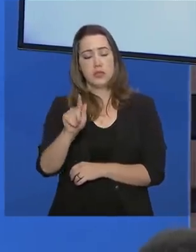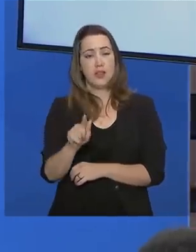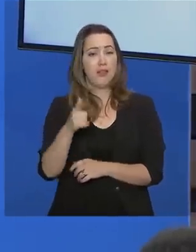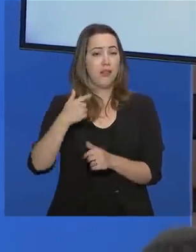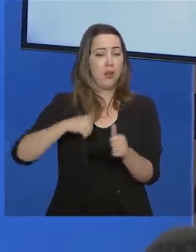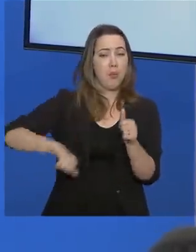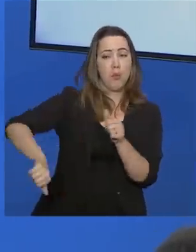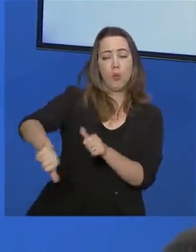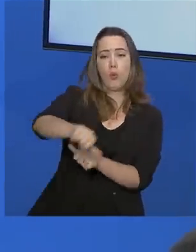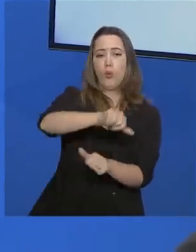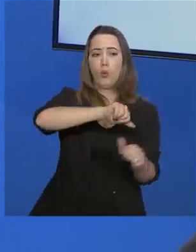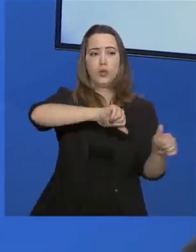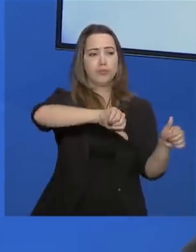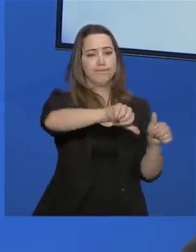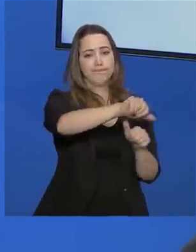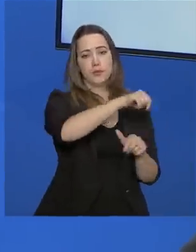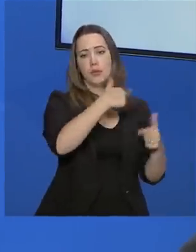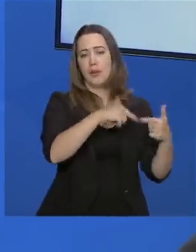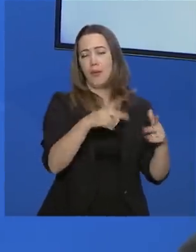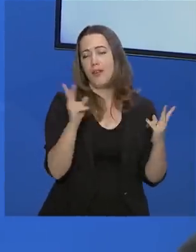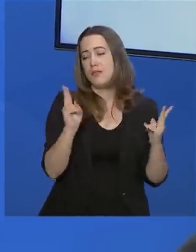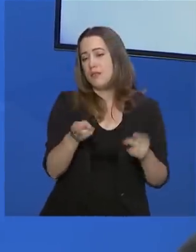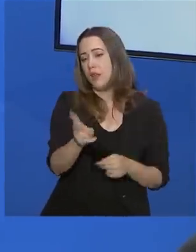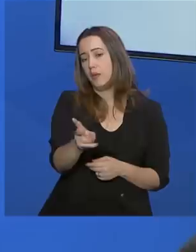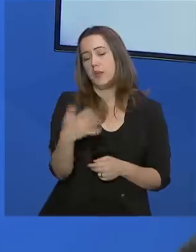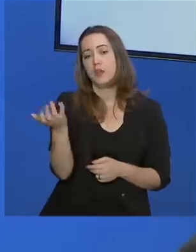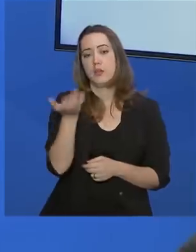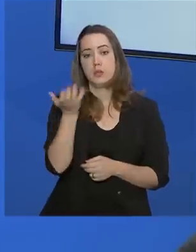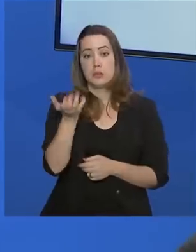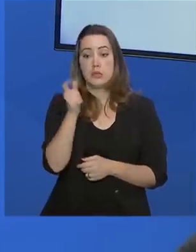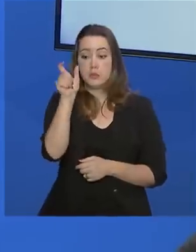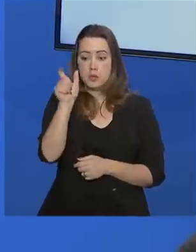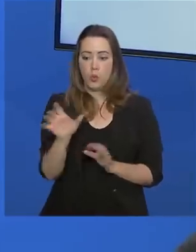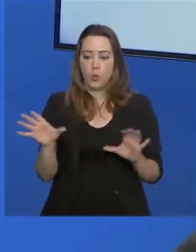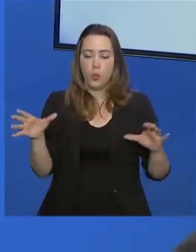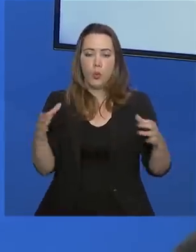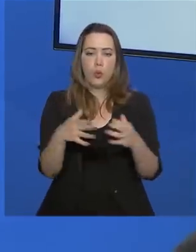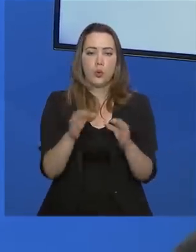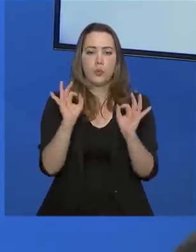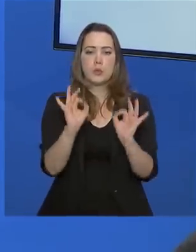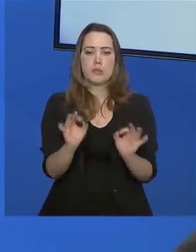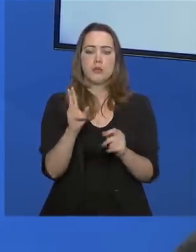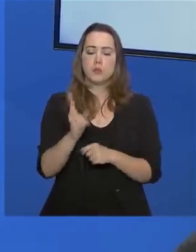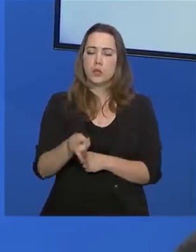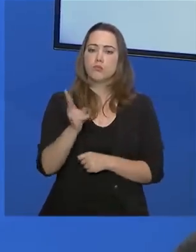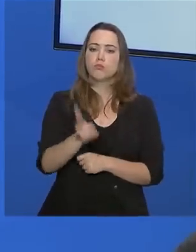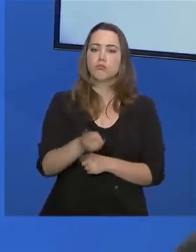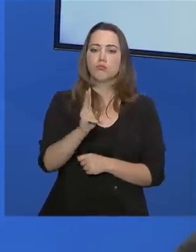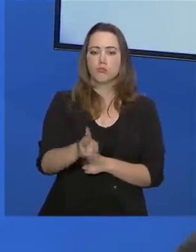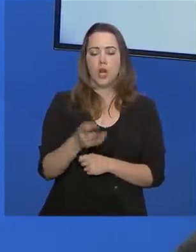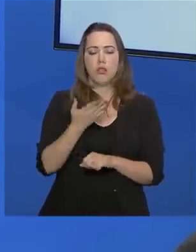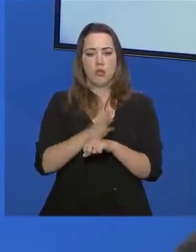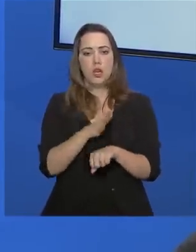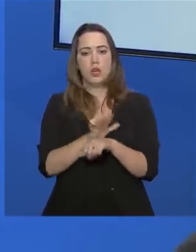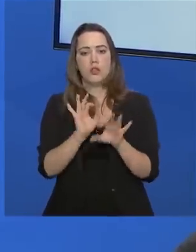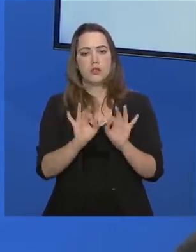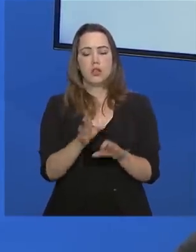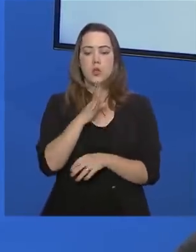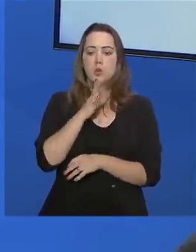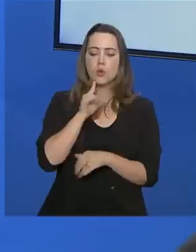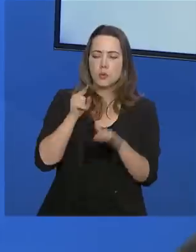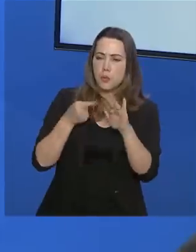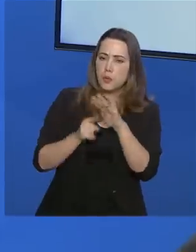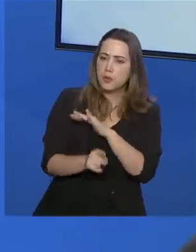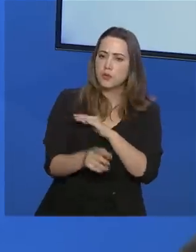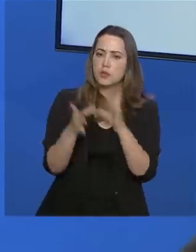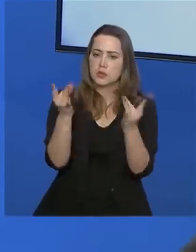de funções grande e nós queremos que seja um corpo técnico permanente capacitado e que conheça a fundo